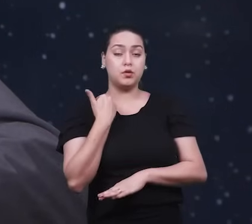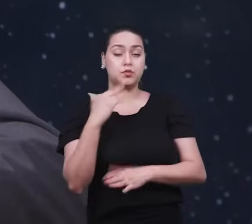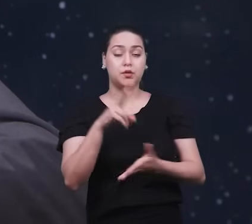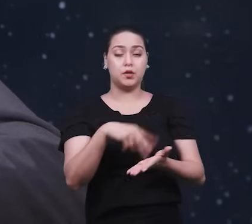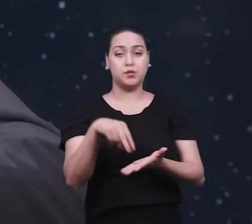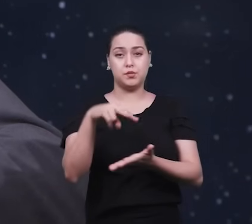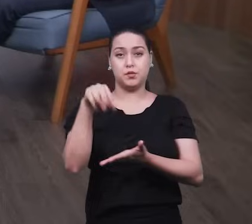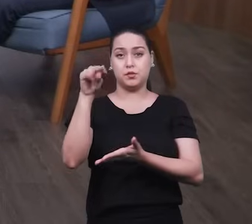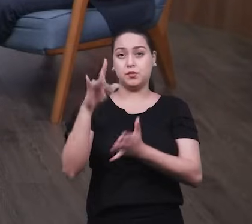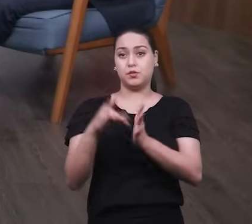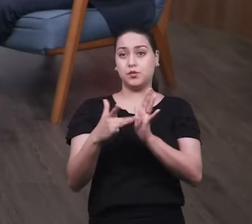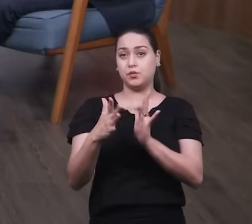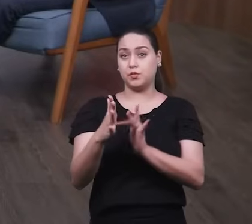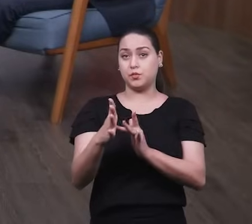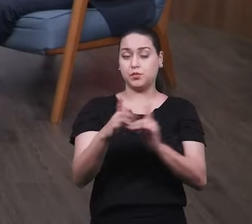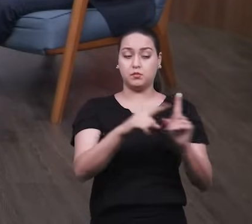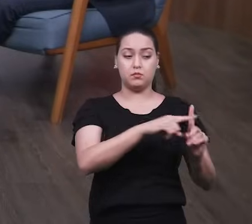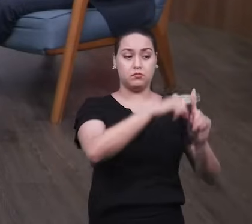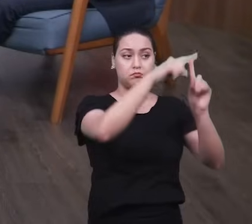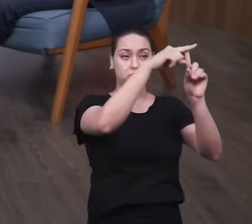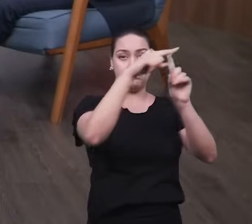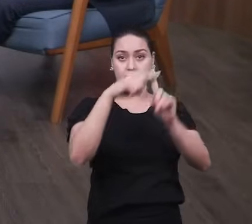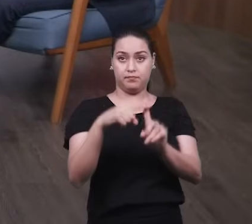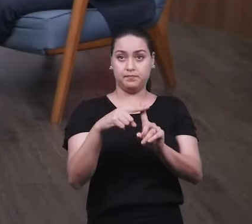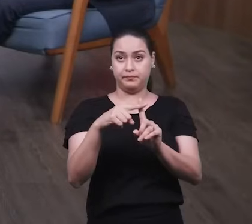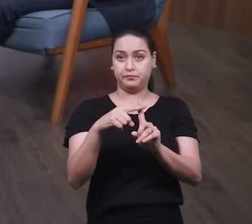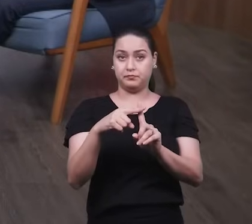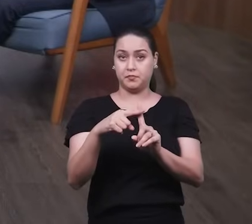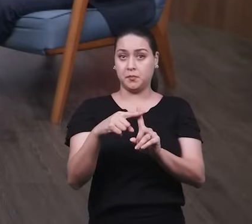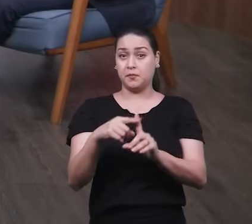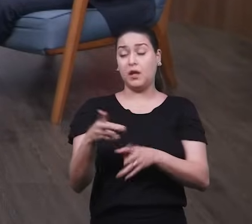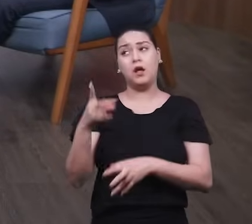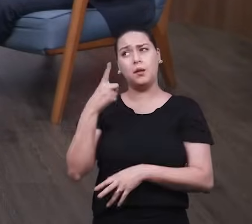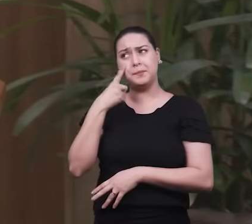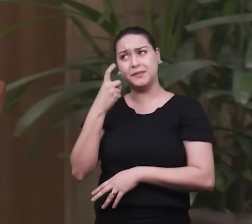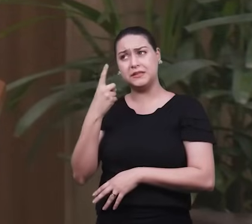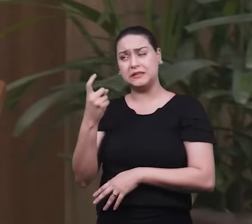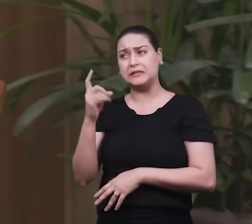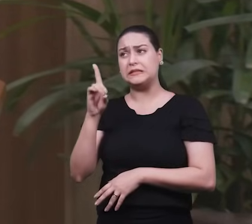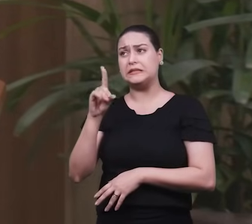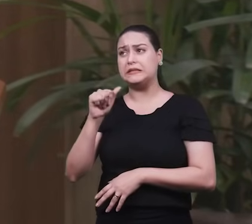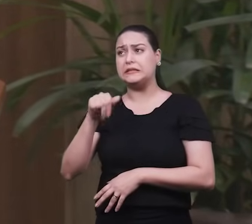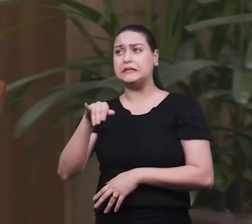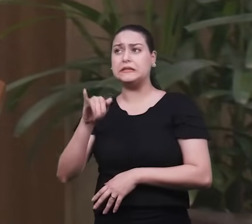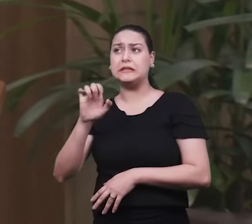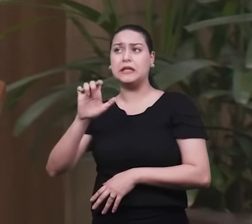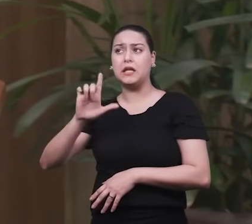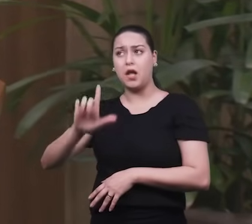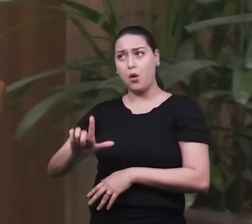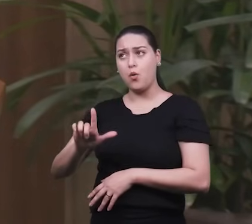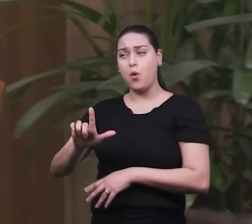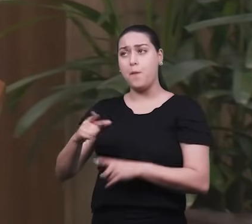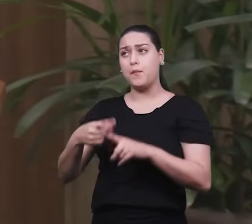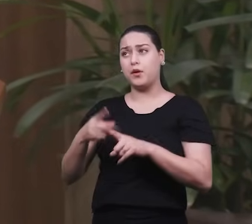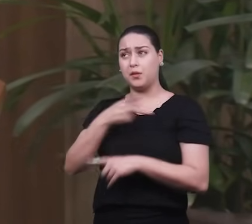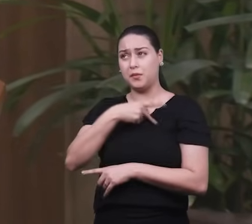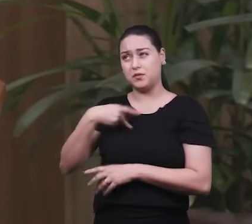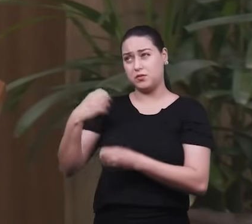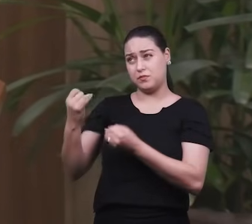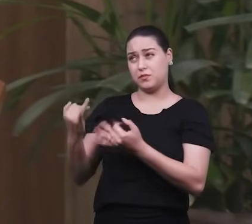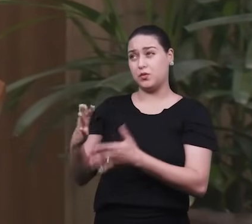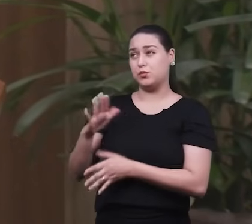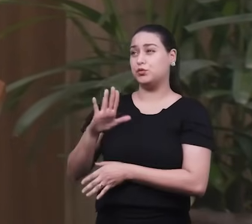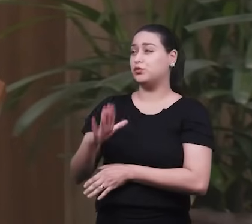na cruz do Calvário. Isso chama muita atenção, Daniel, eu quero te ouvir, porque, como